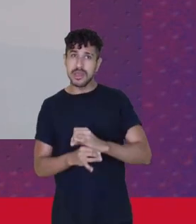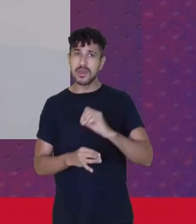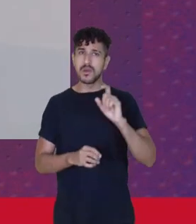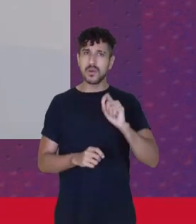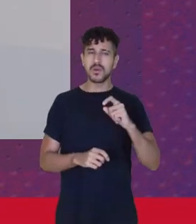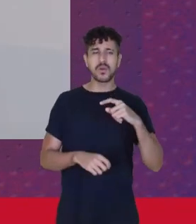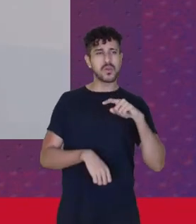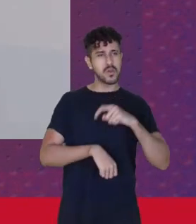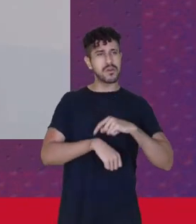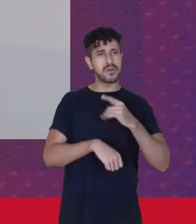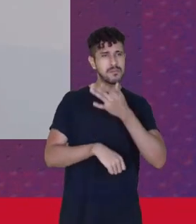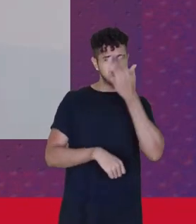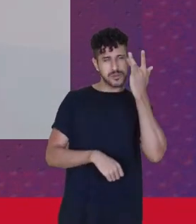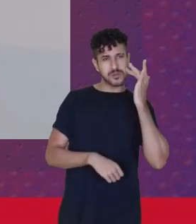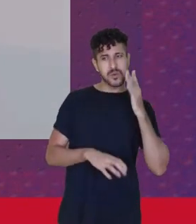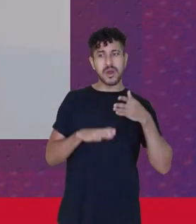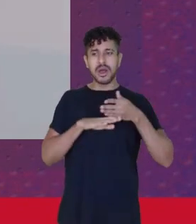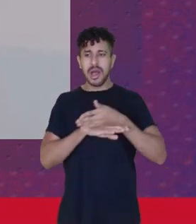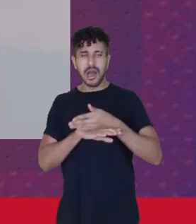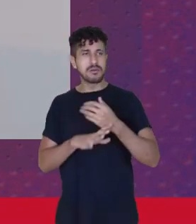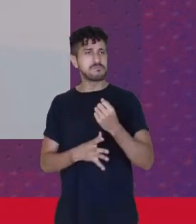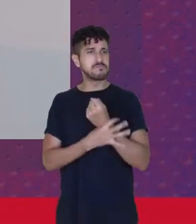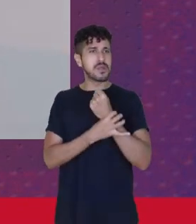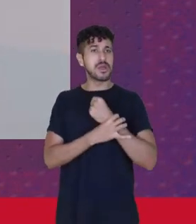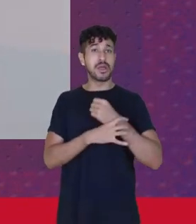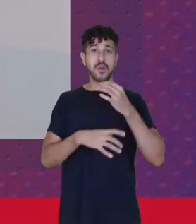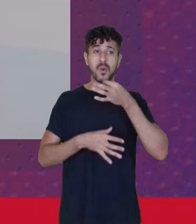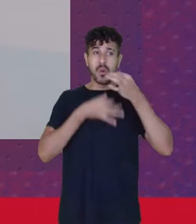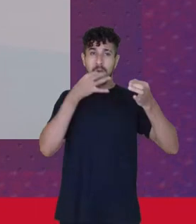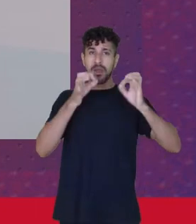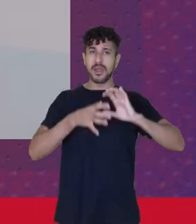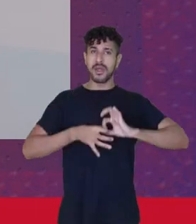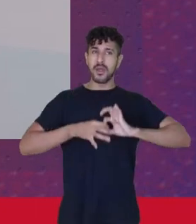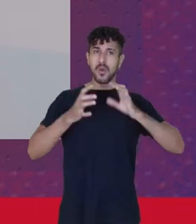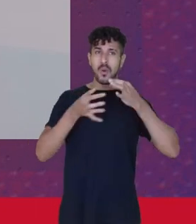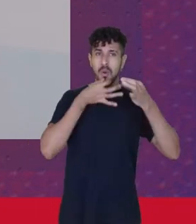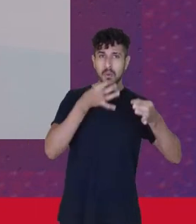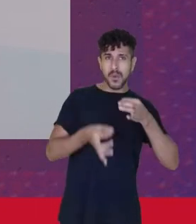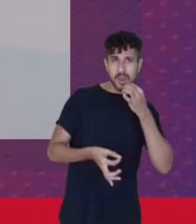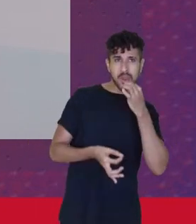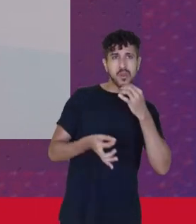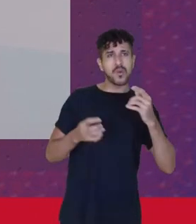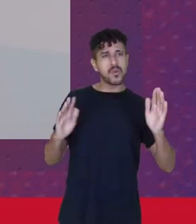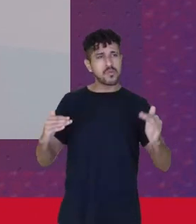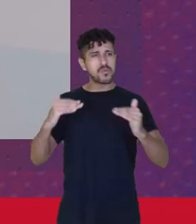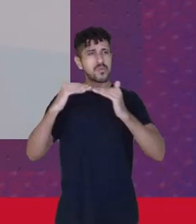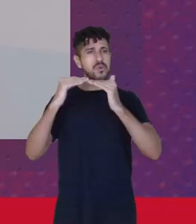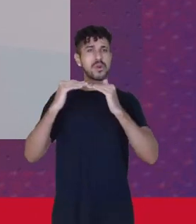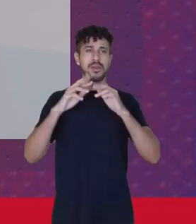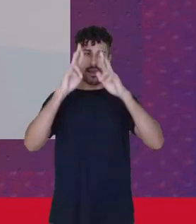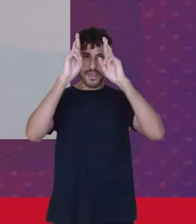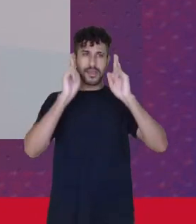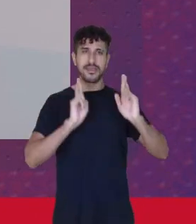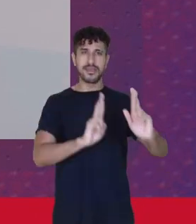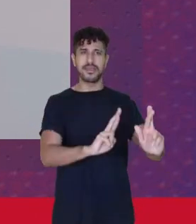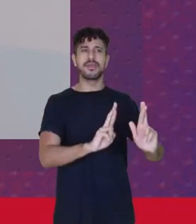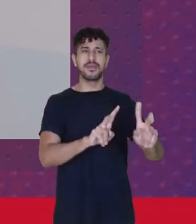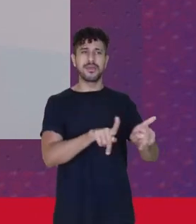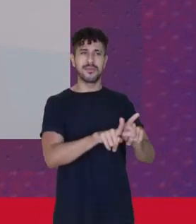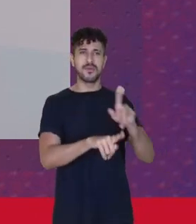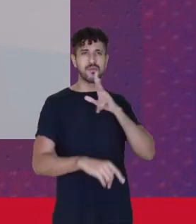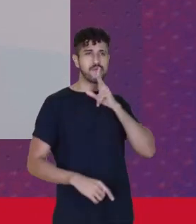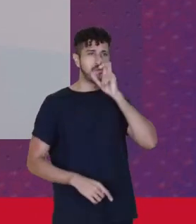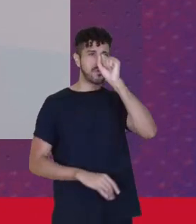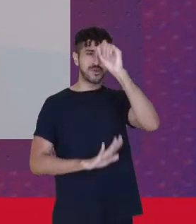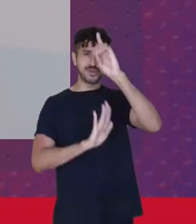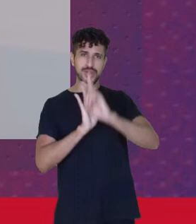ao assegurar a livre expressão de opiniões, compartilhe respeito e